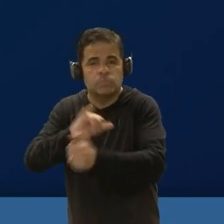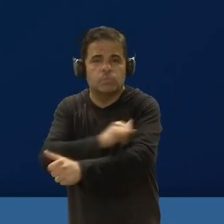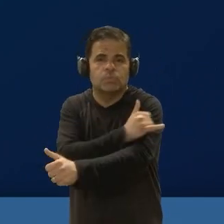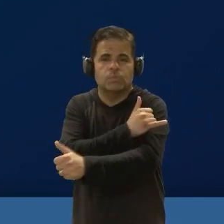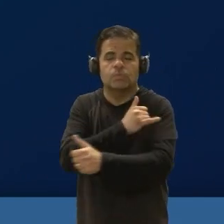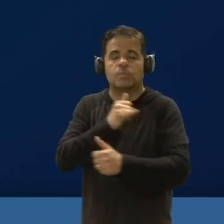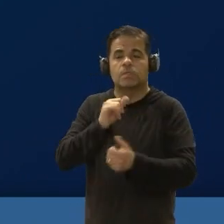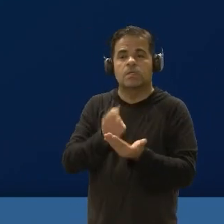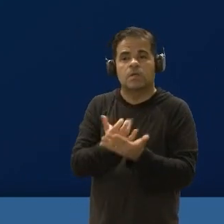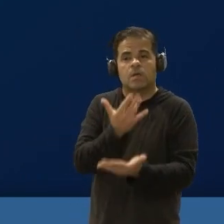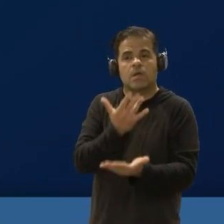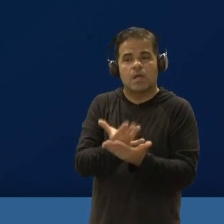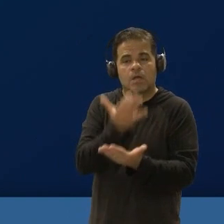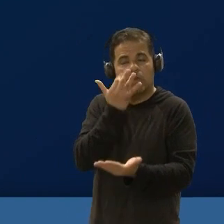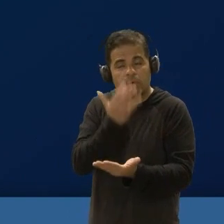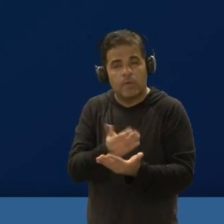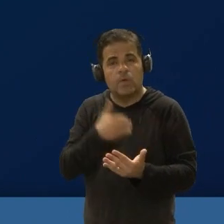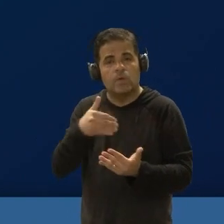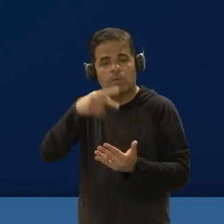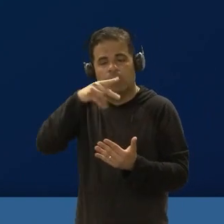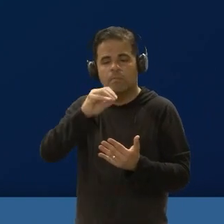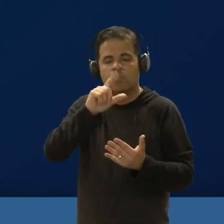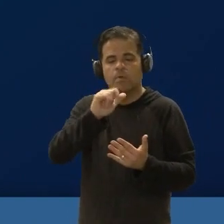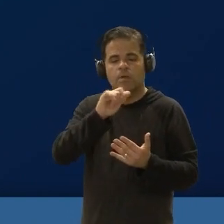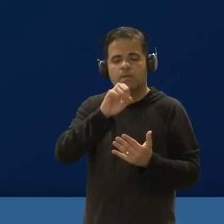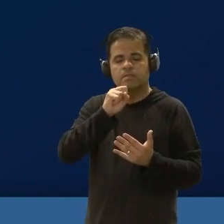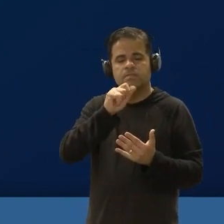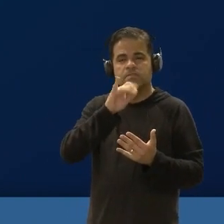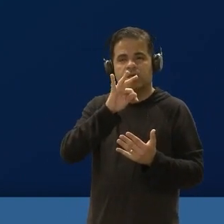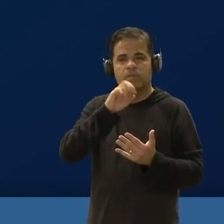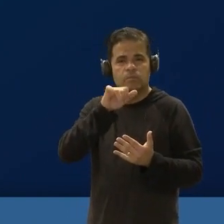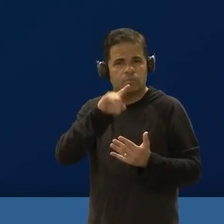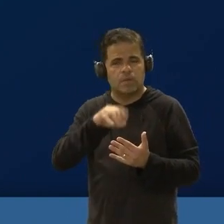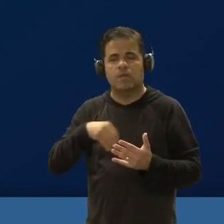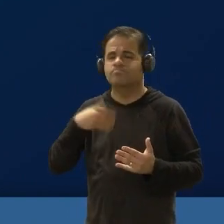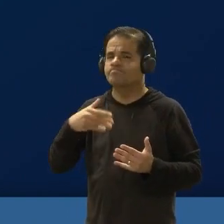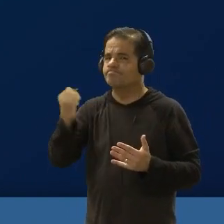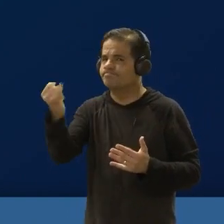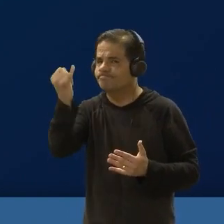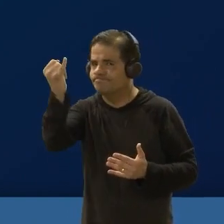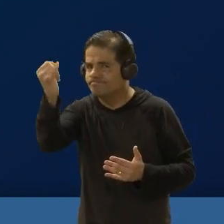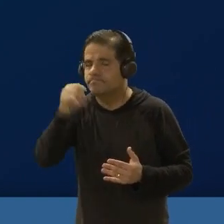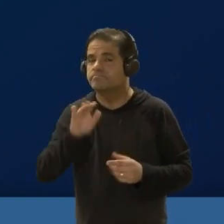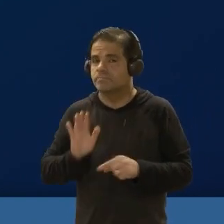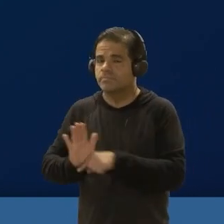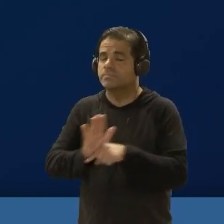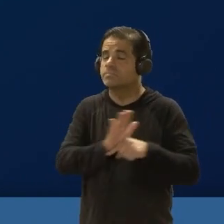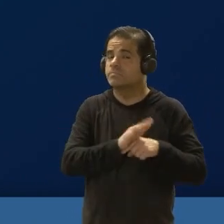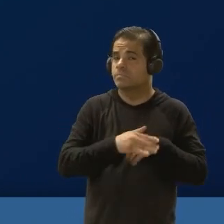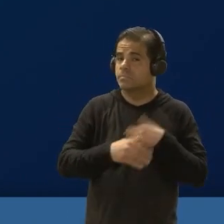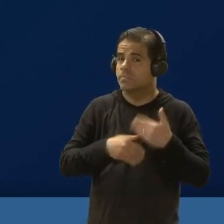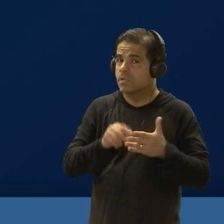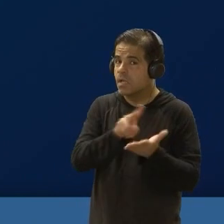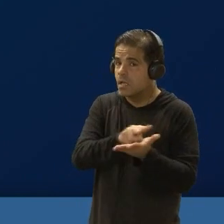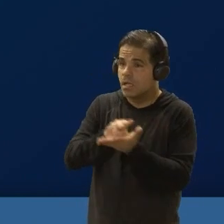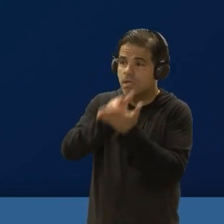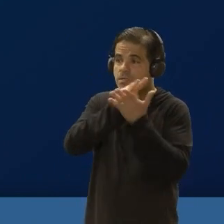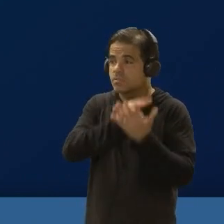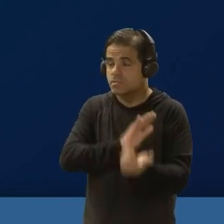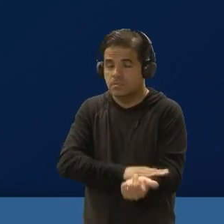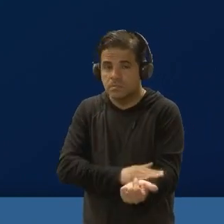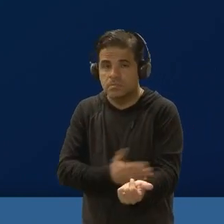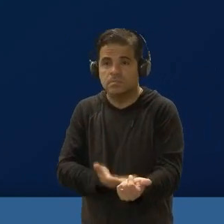para ácido graxo monoinsaturado ou poliinsaturado é fundamental no paciente com diabetes. É um paciente de alto risco